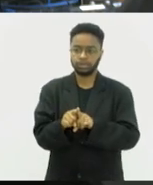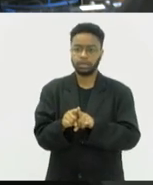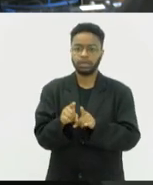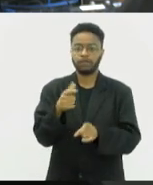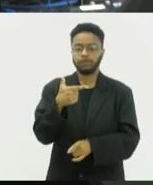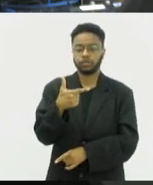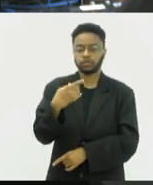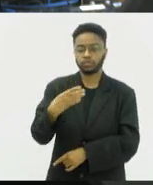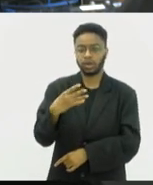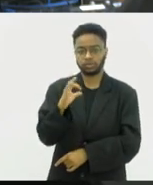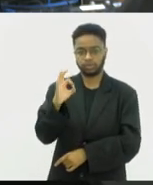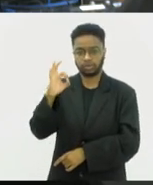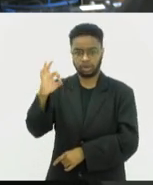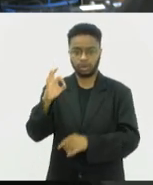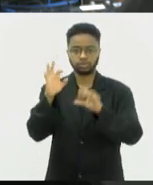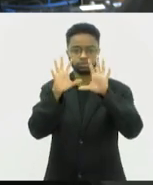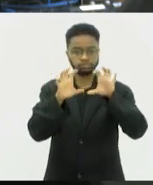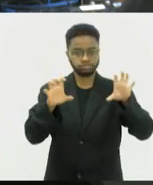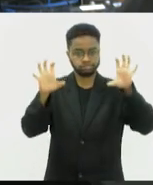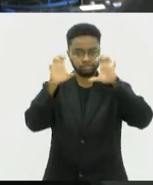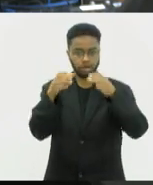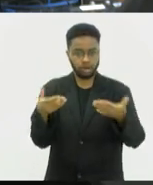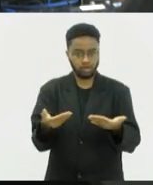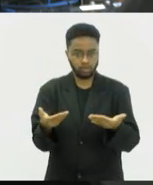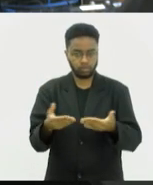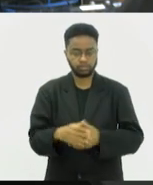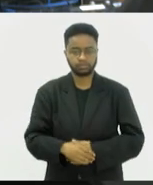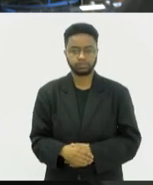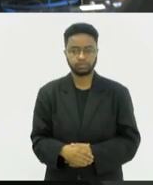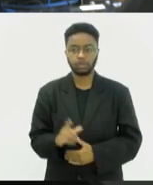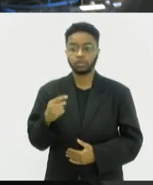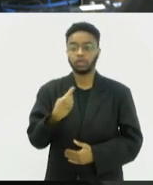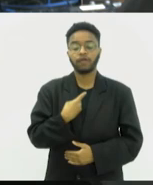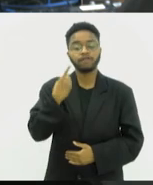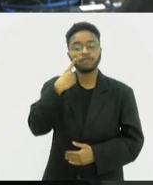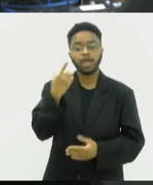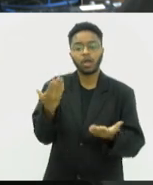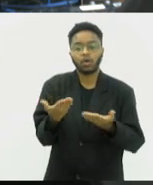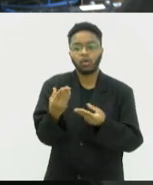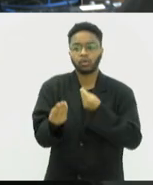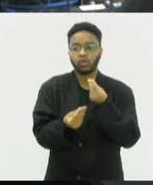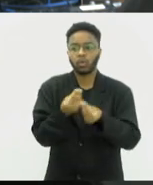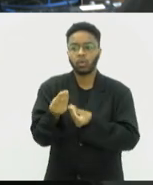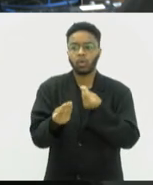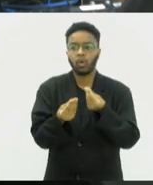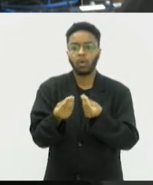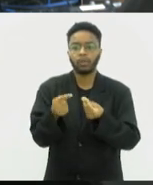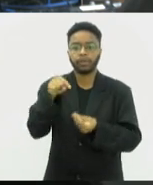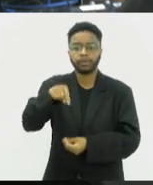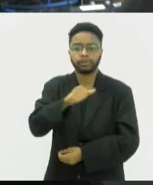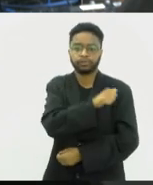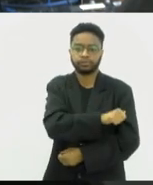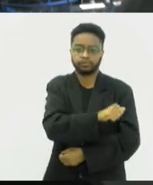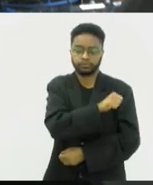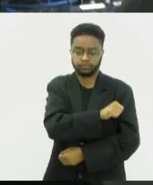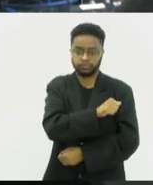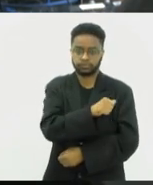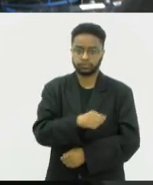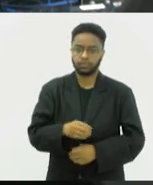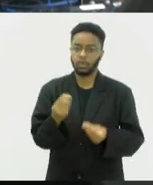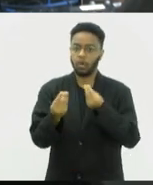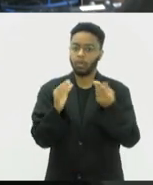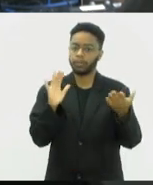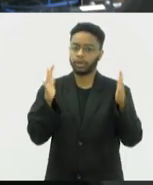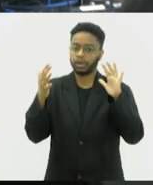tempo nublado, 24 graus nesse momento. Vamos agora ver imagens lá de fora do Rio de Janeiro, como está o tempo nesse